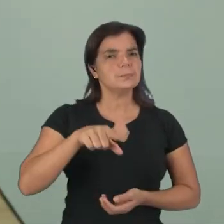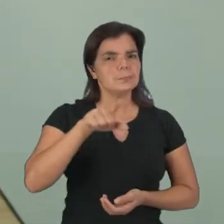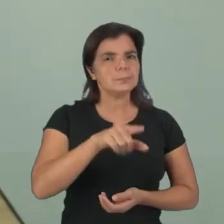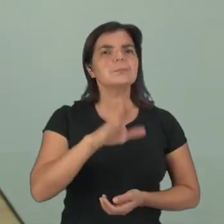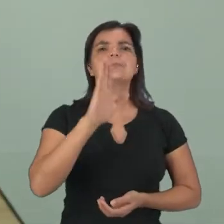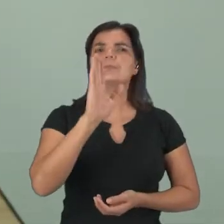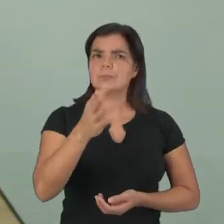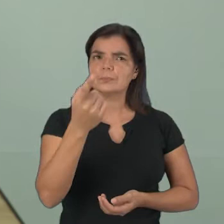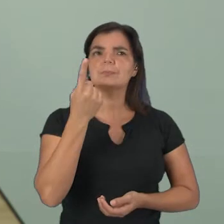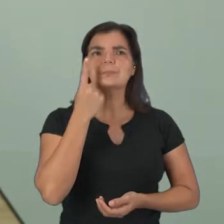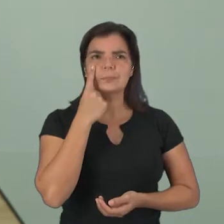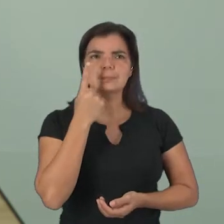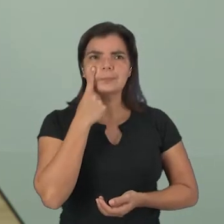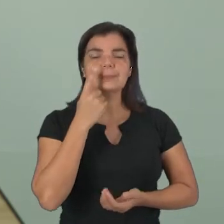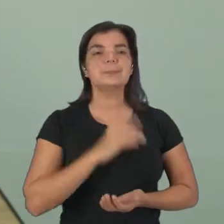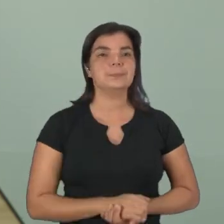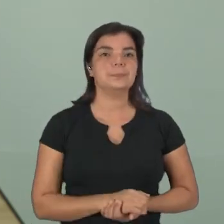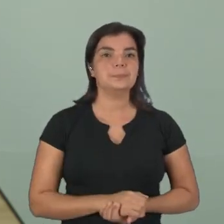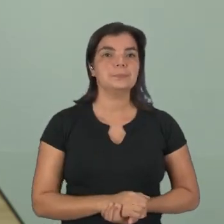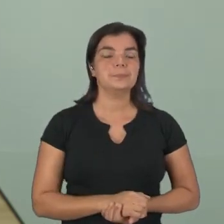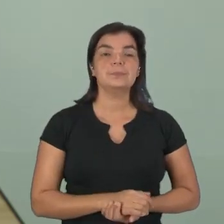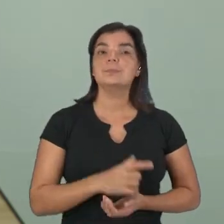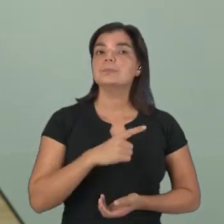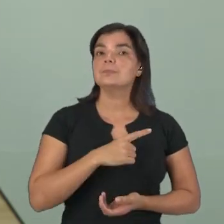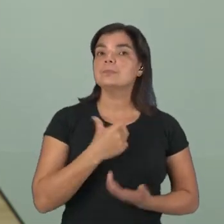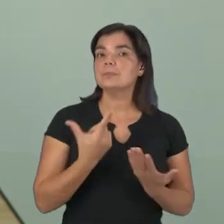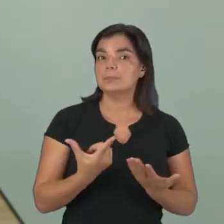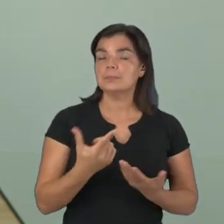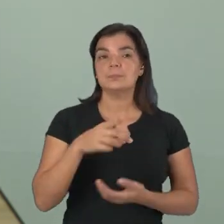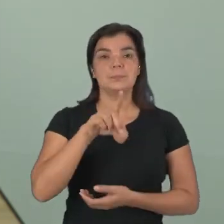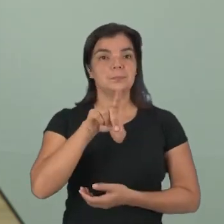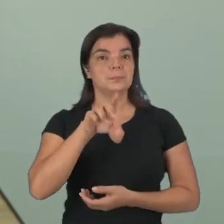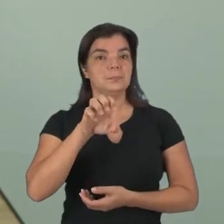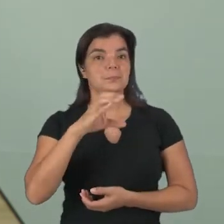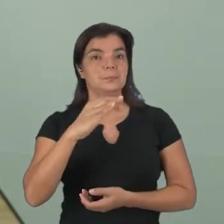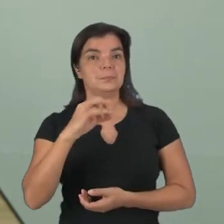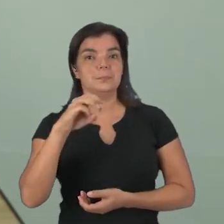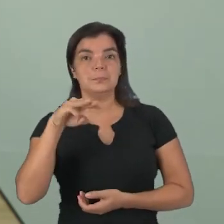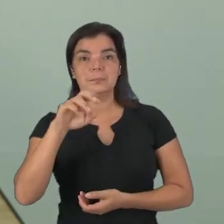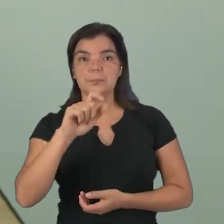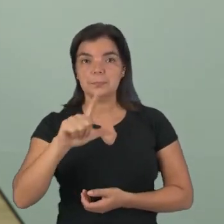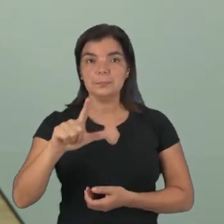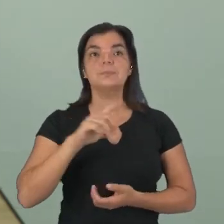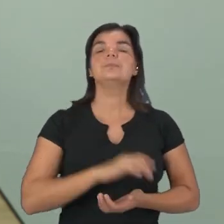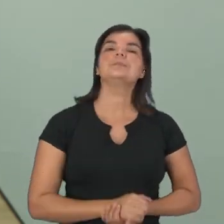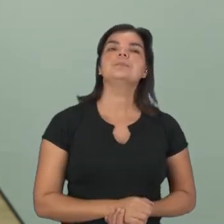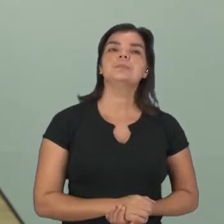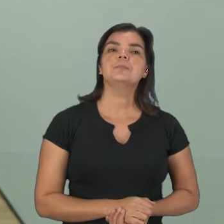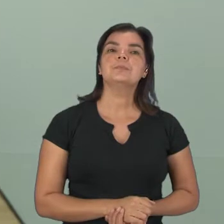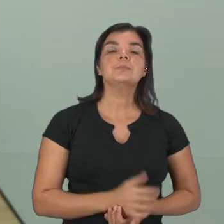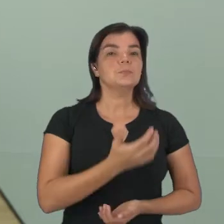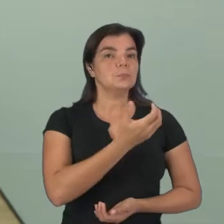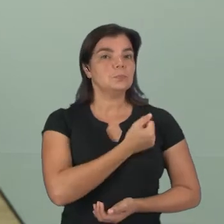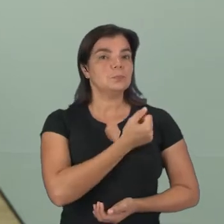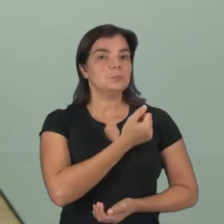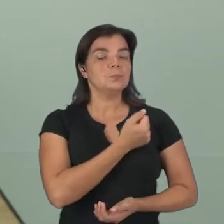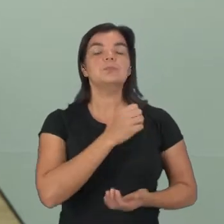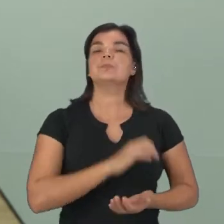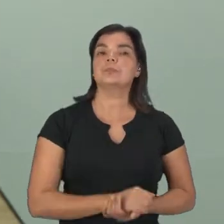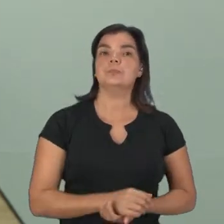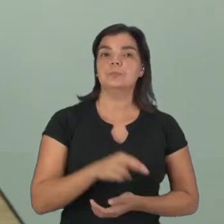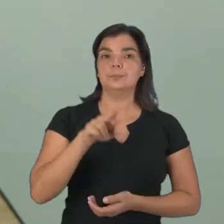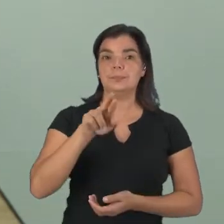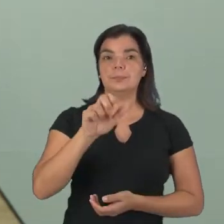já tiveram contatos? Essa é na forma decimal, né? Na forma decimal. Os